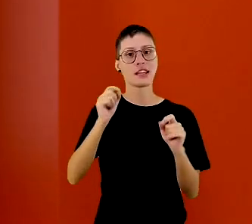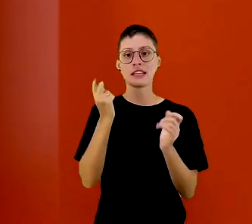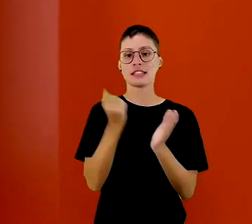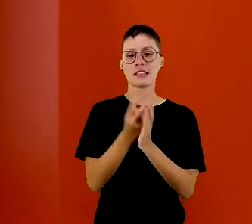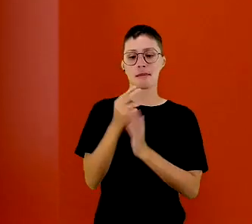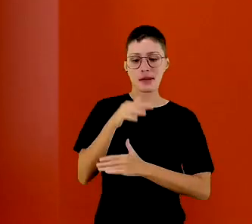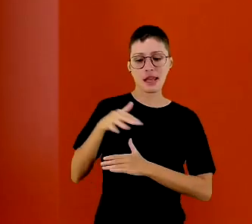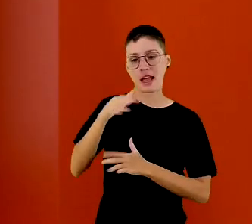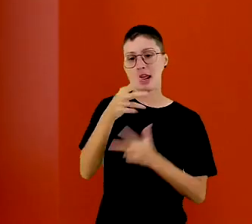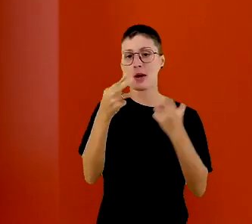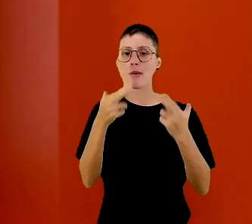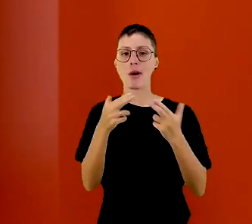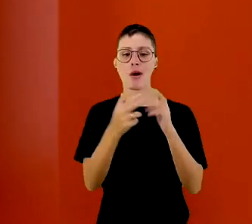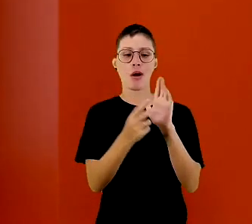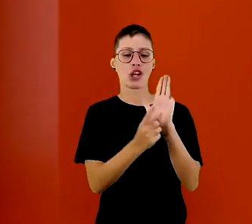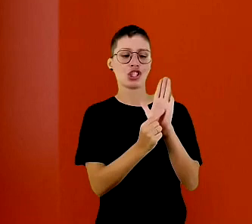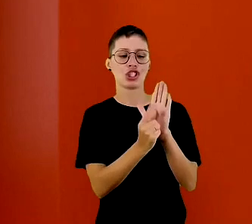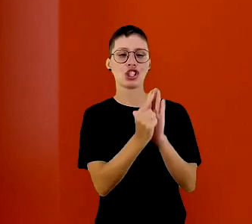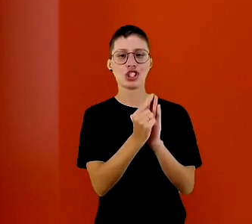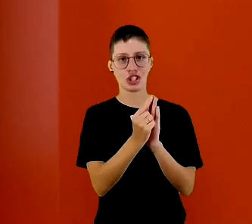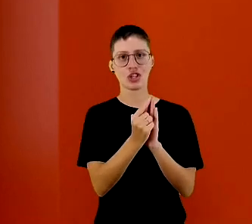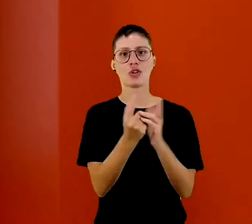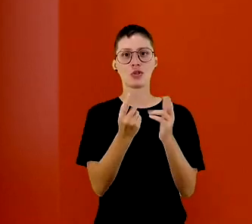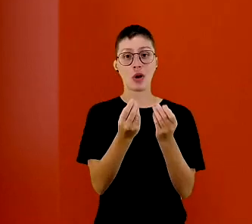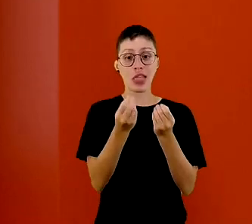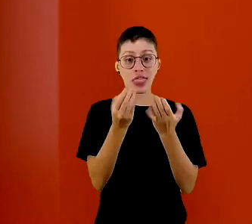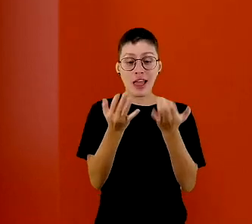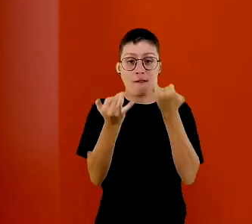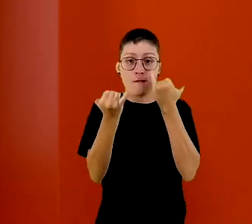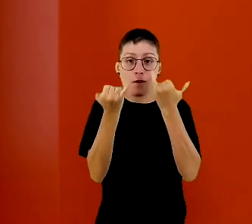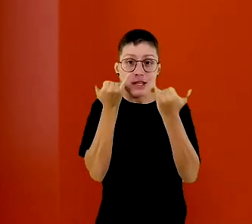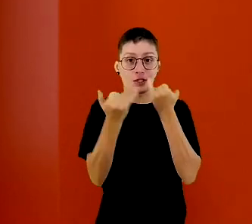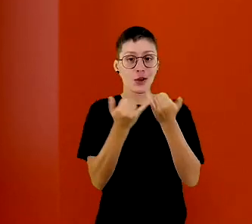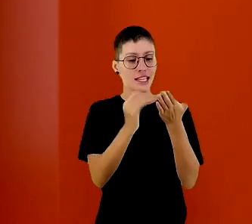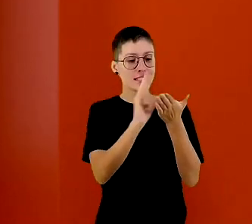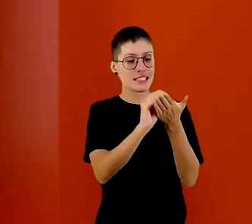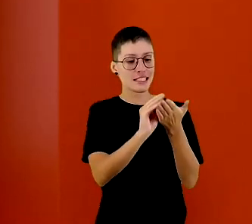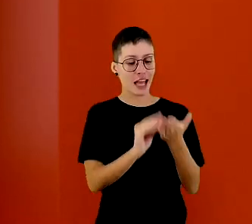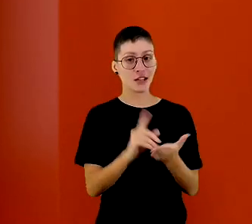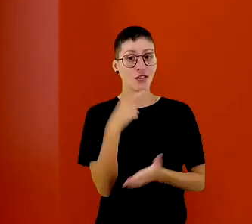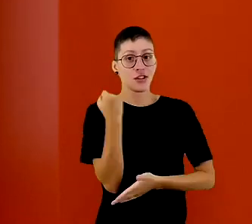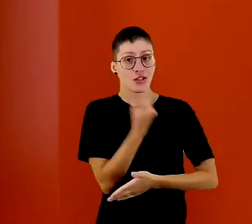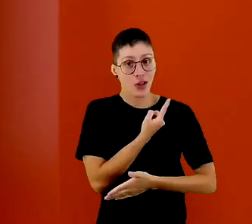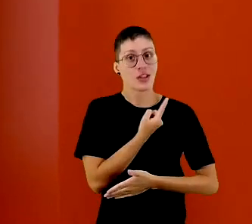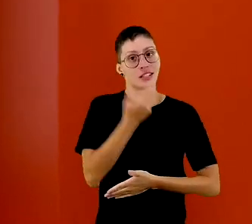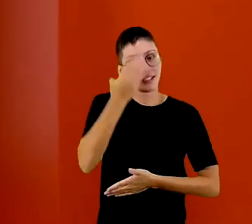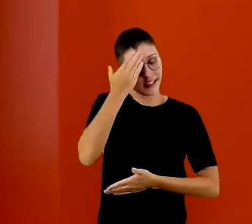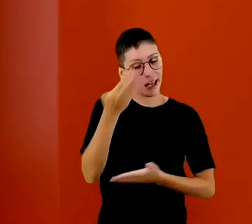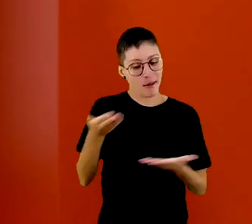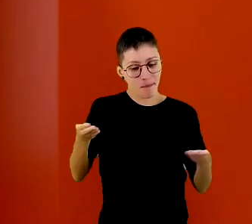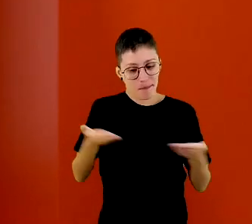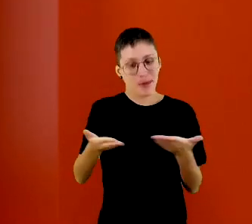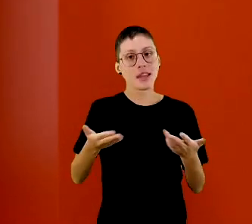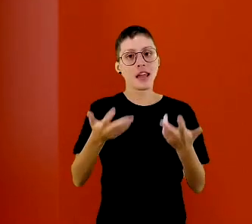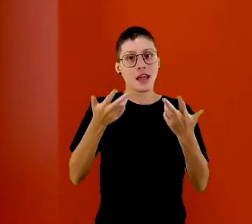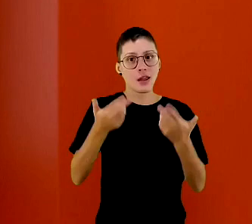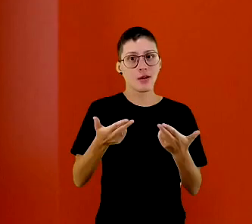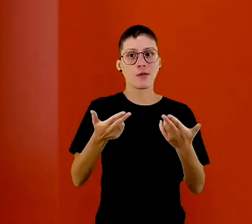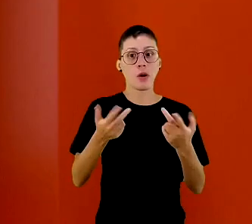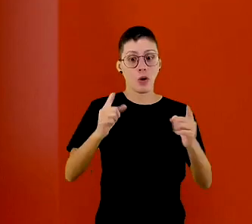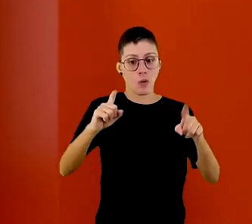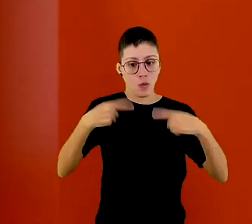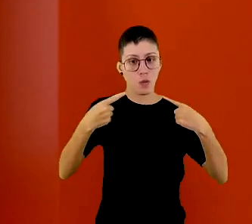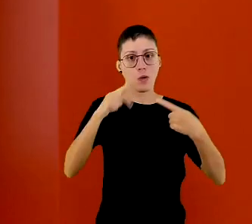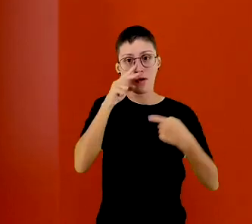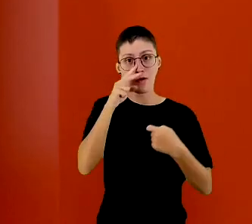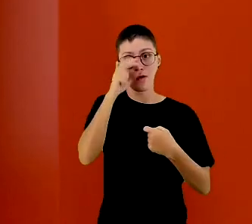digital traz uma questão de dados. E a gente sabe que, atualmente, isso tem sido um grande desafio, porque